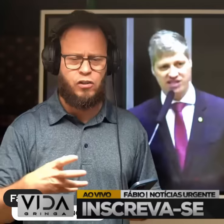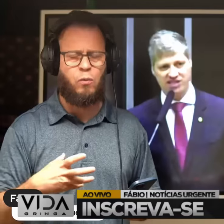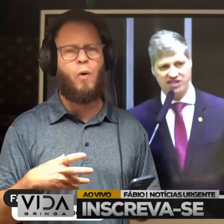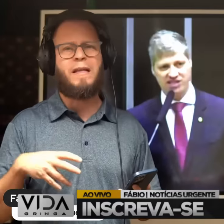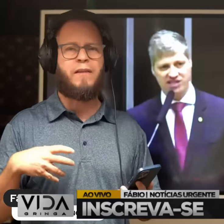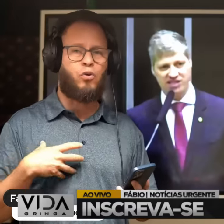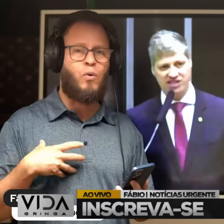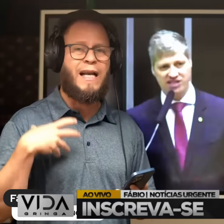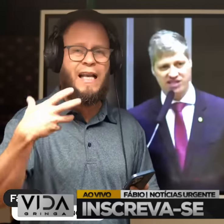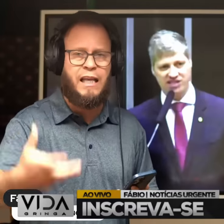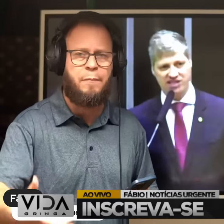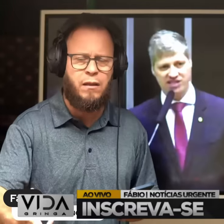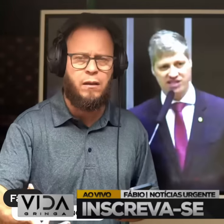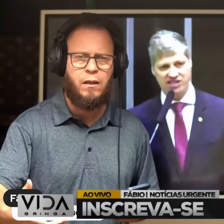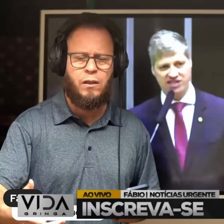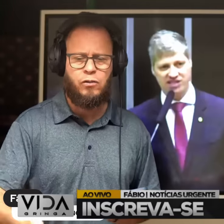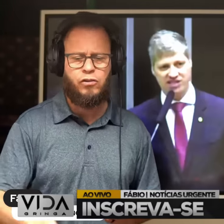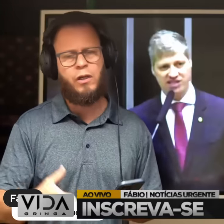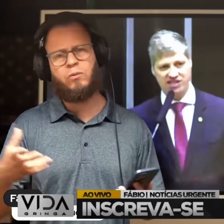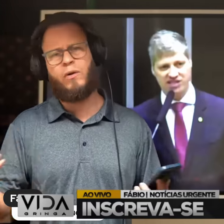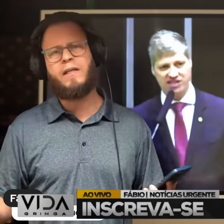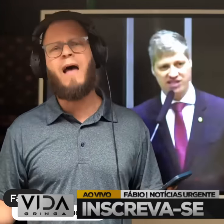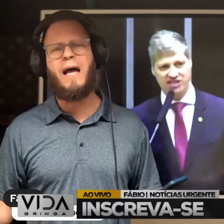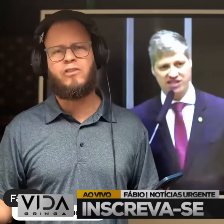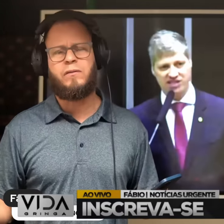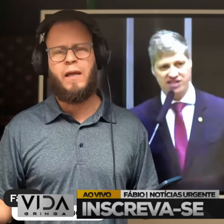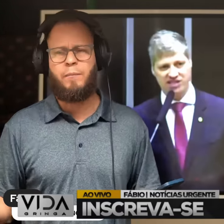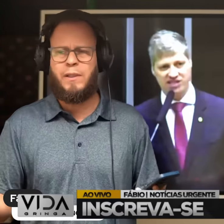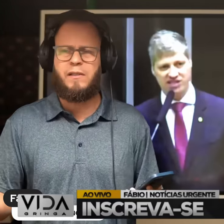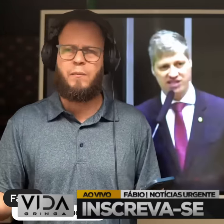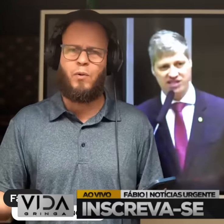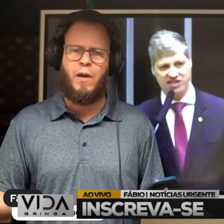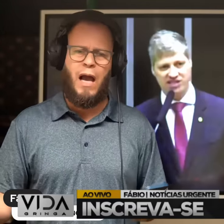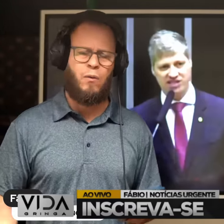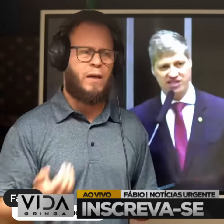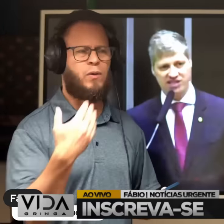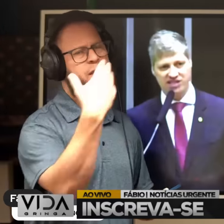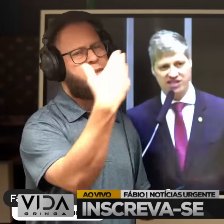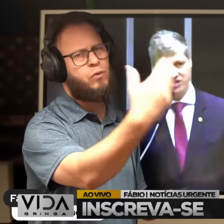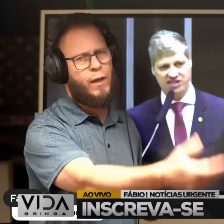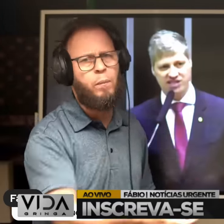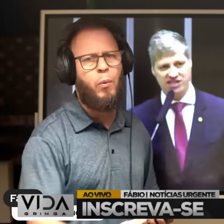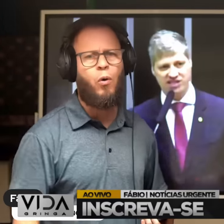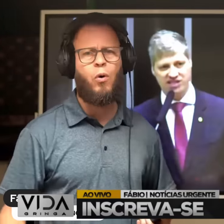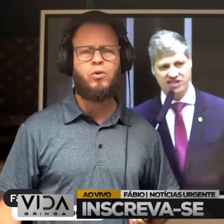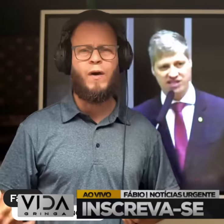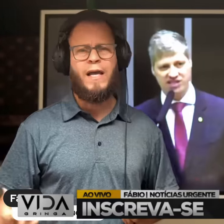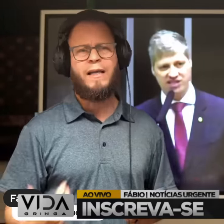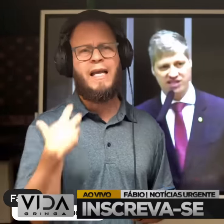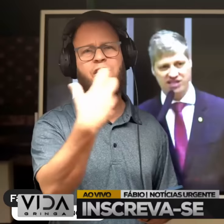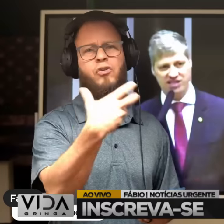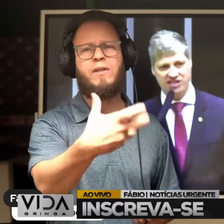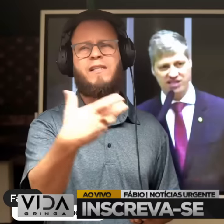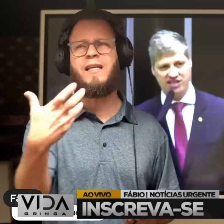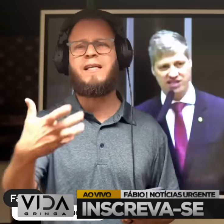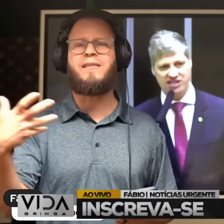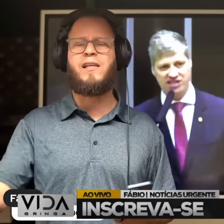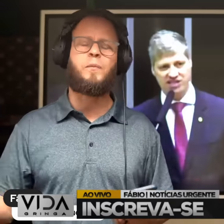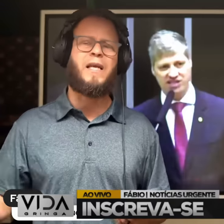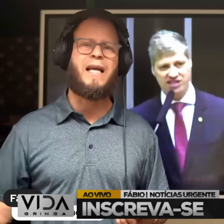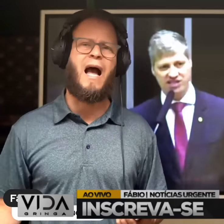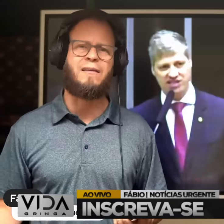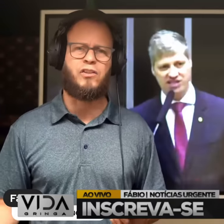que eles estão cometendo crime de autoridade, né? Por exemplo, o que aconteceu no aeroporto, que essas coisas têm que